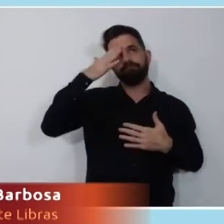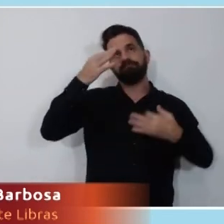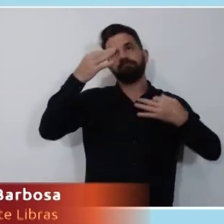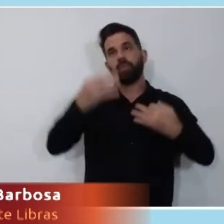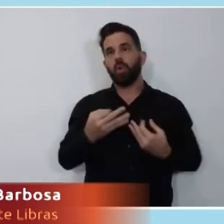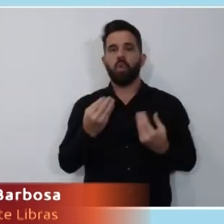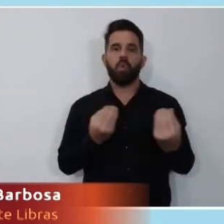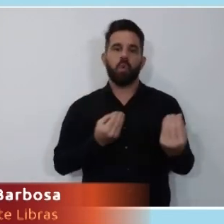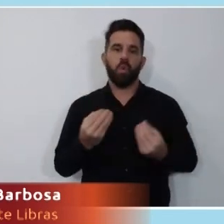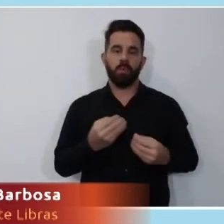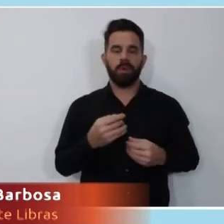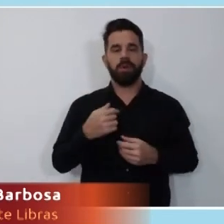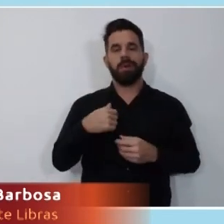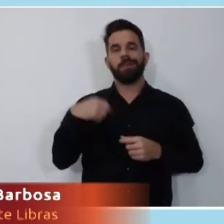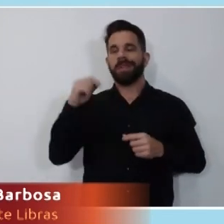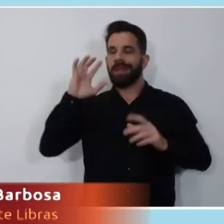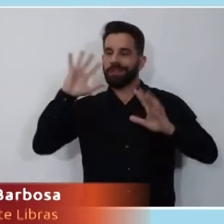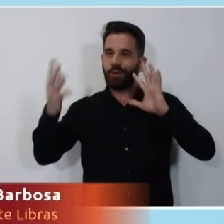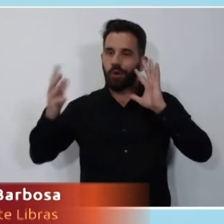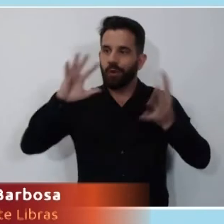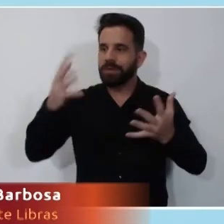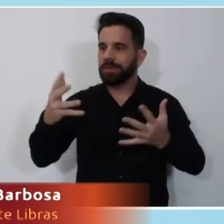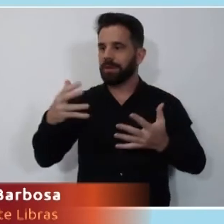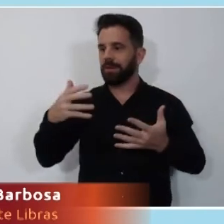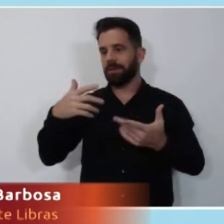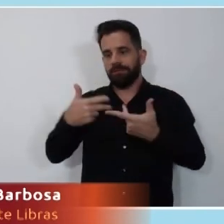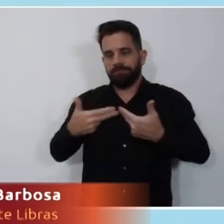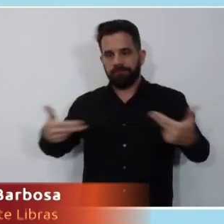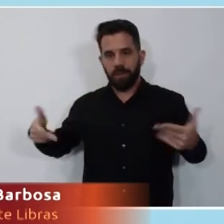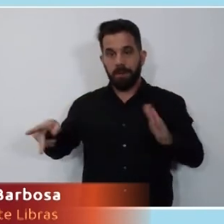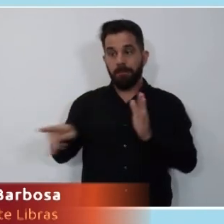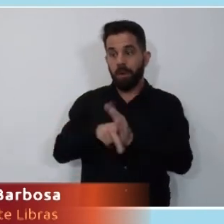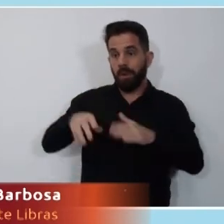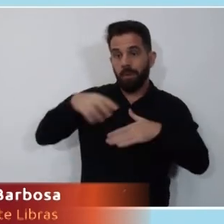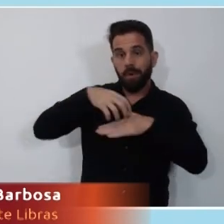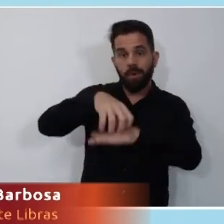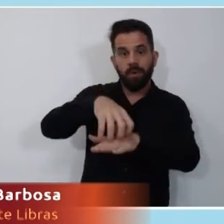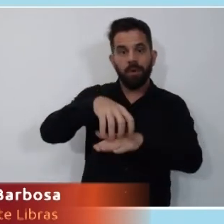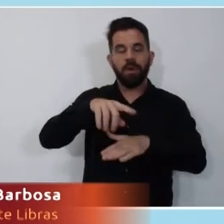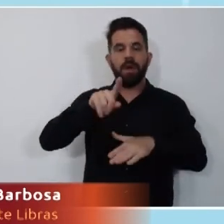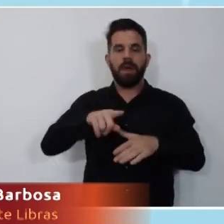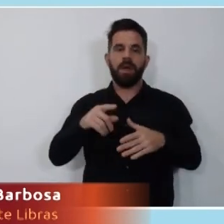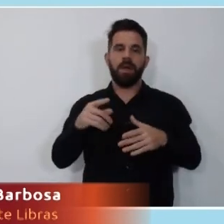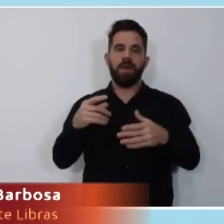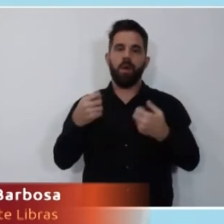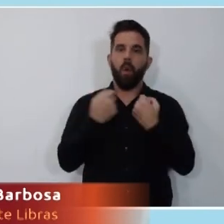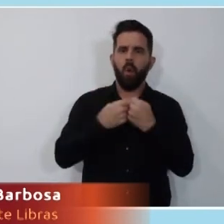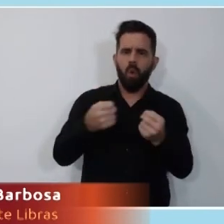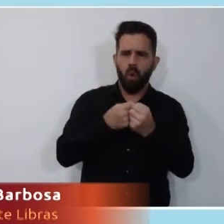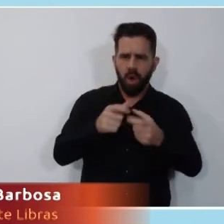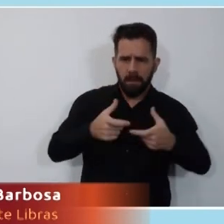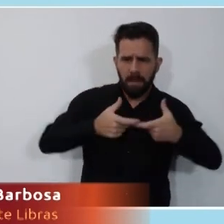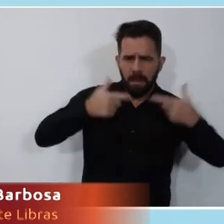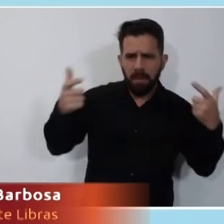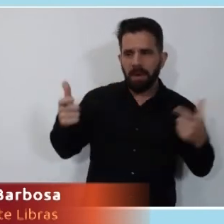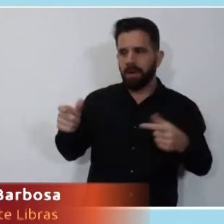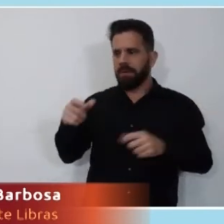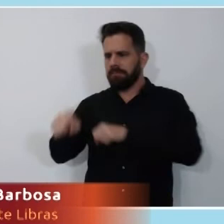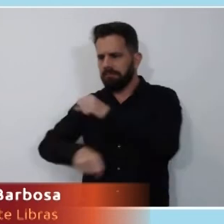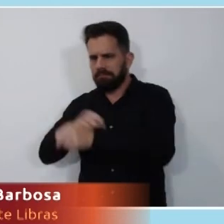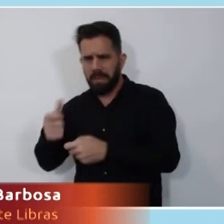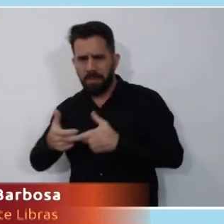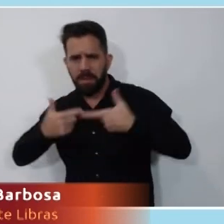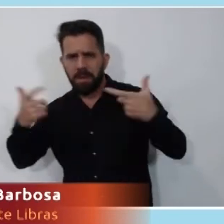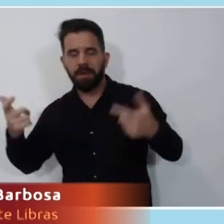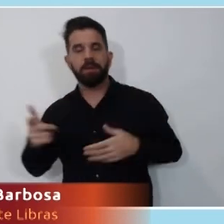mobilidade não são só colocar ônibus, integrar modais, né? É também repensar o modo de viver de uma cidade.